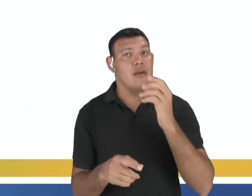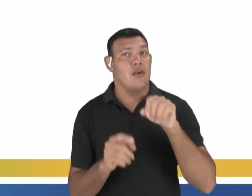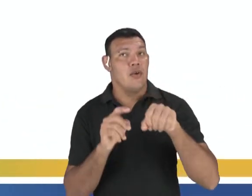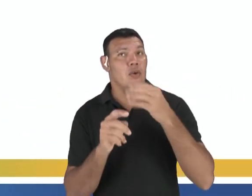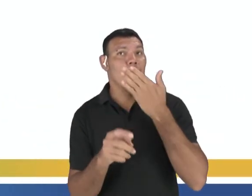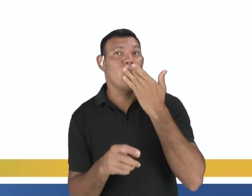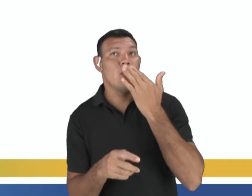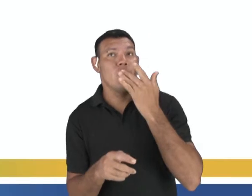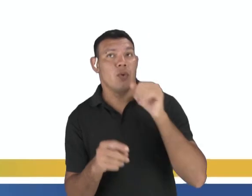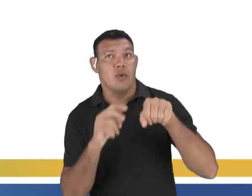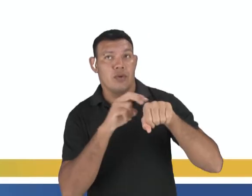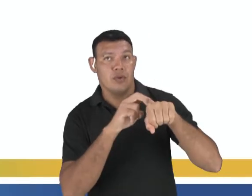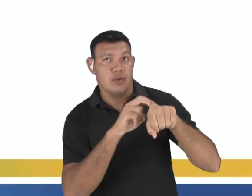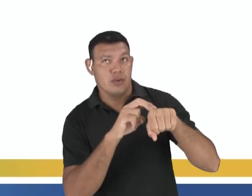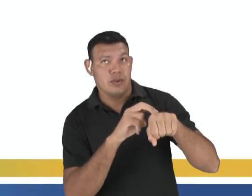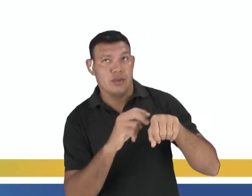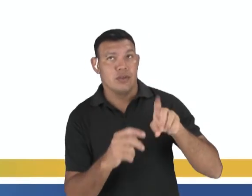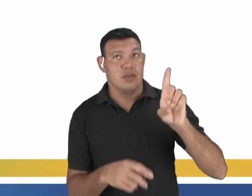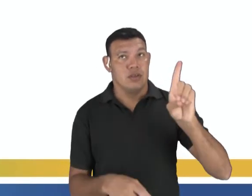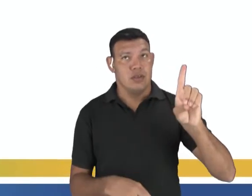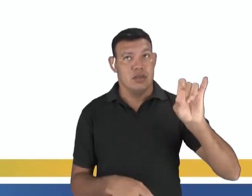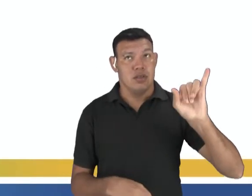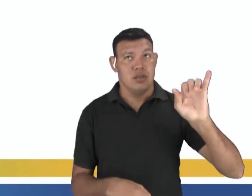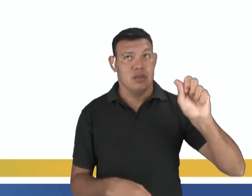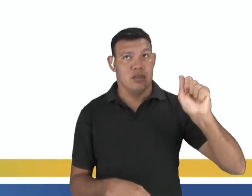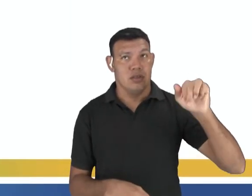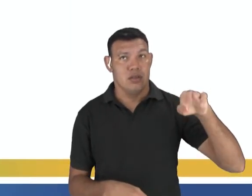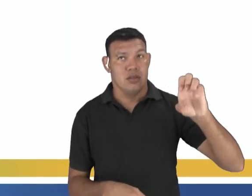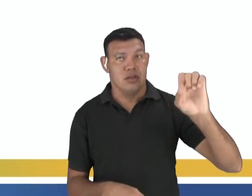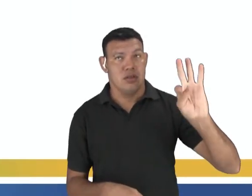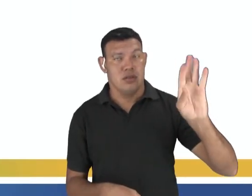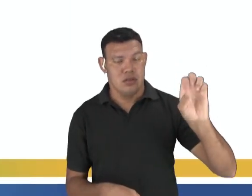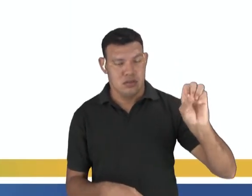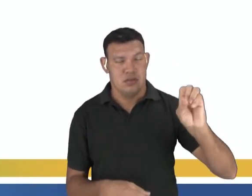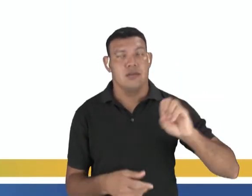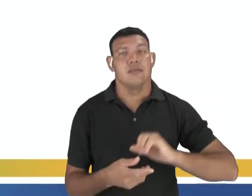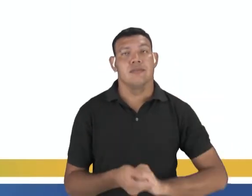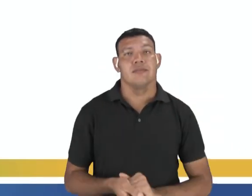divide a circunferência em duas partes iguais, né? Vai passar pelo meio.